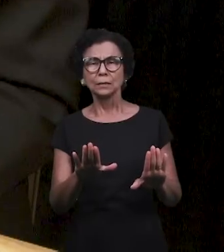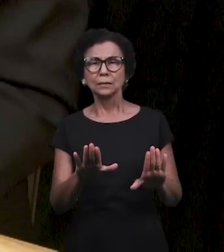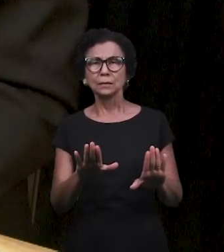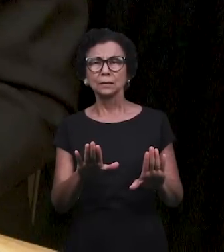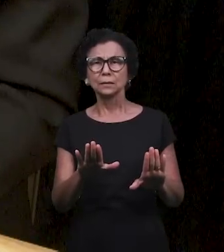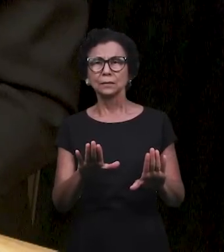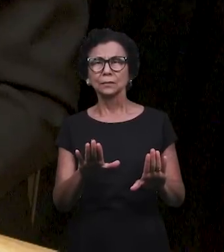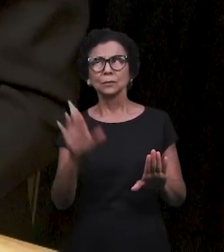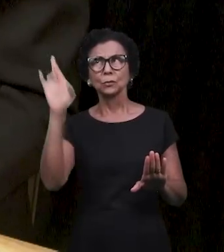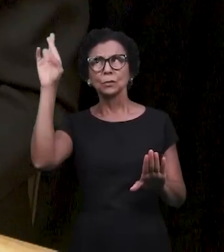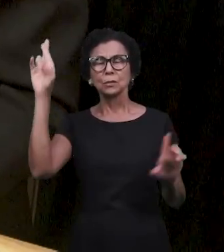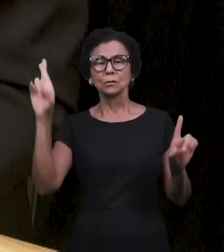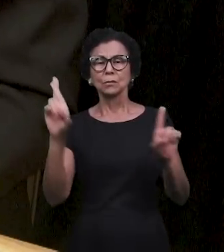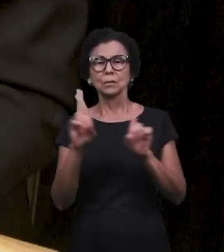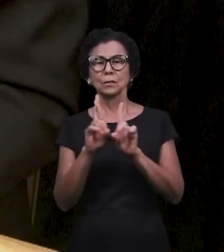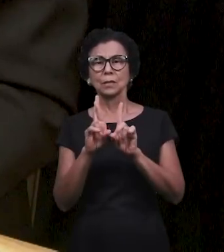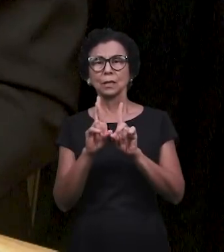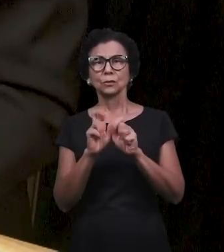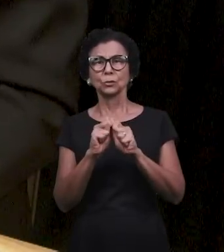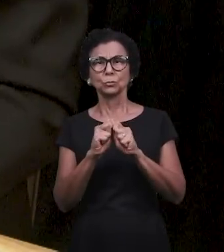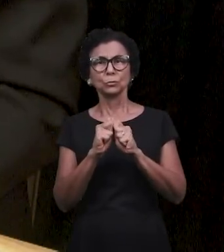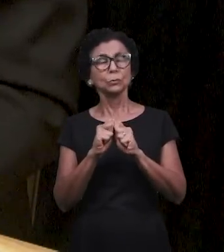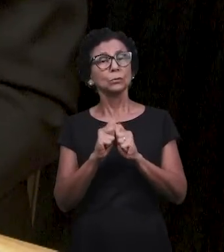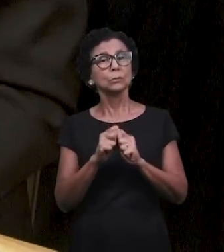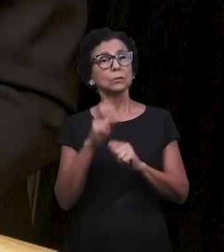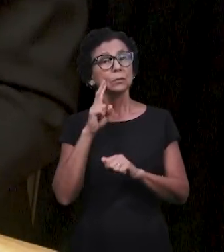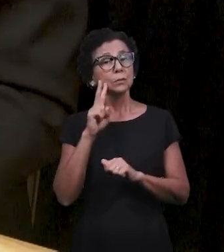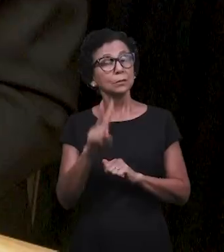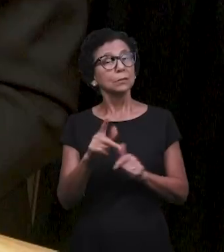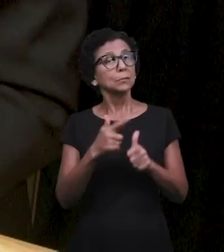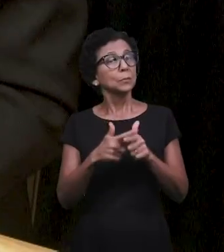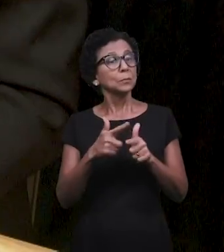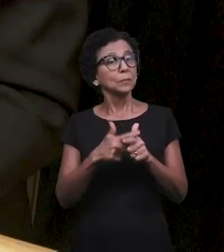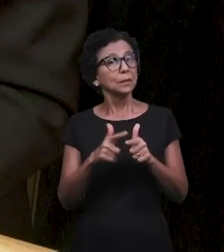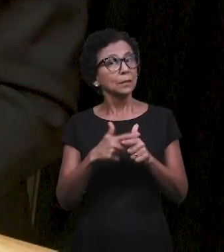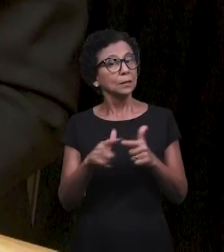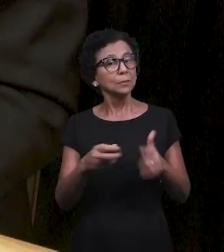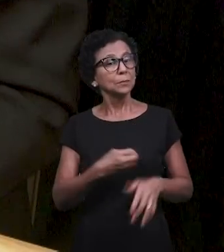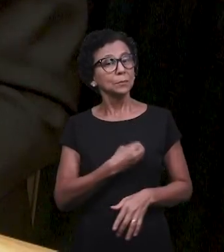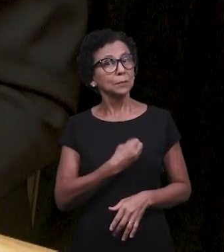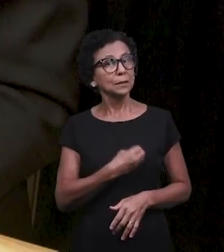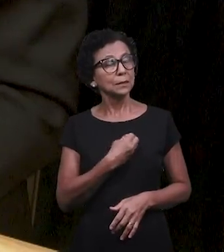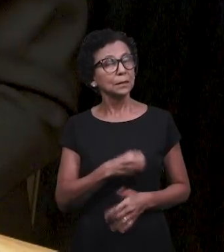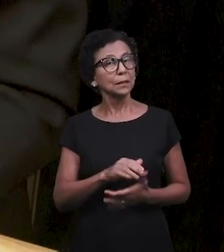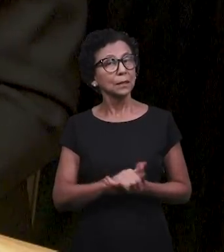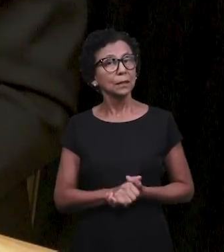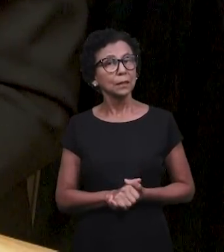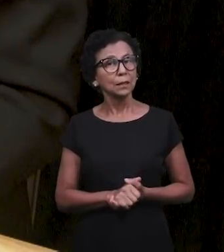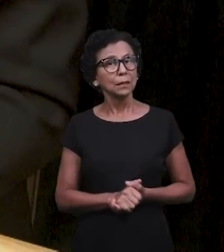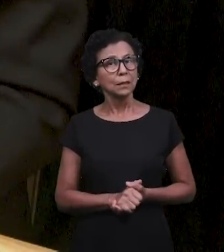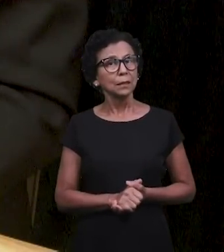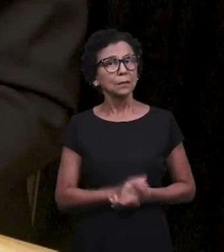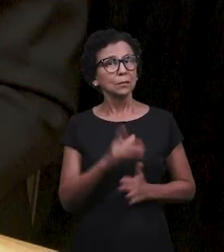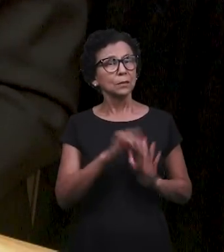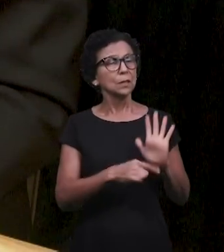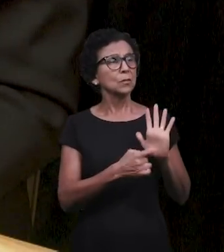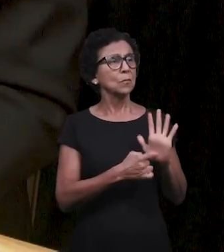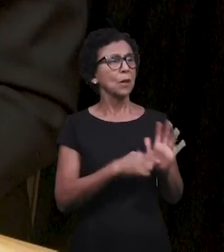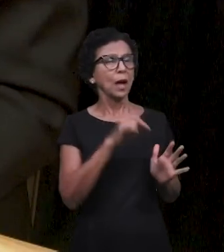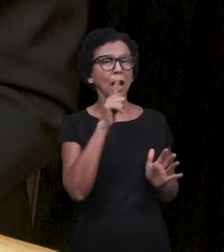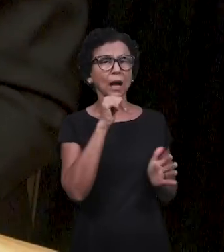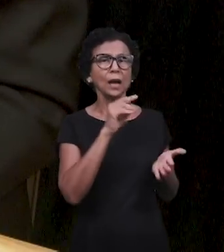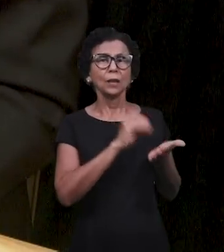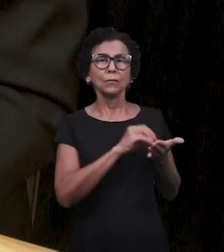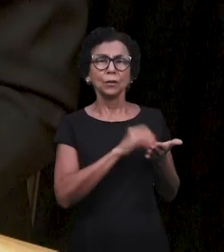motivo. O Senhor está conosco. O Senhor está presente. Faltou água? É momento de aflição?